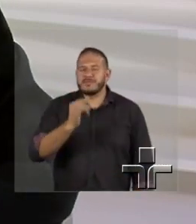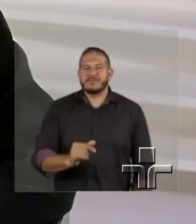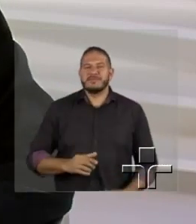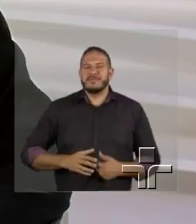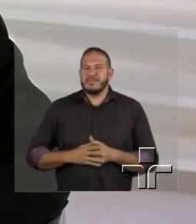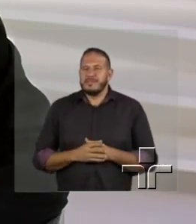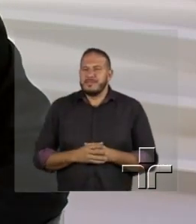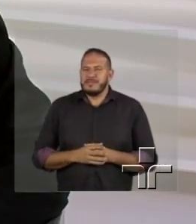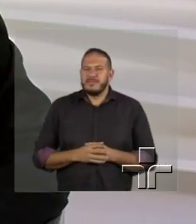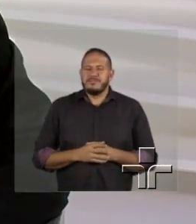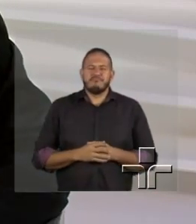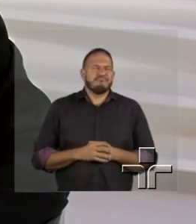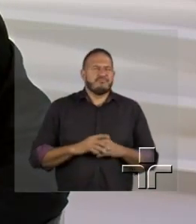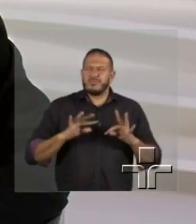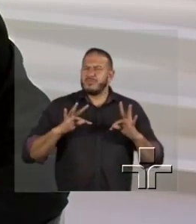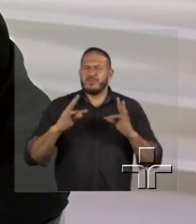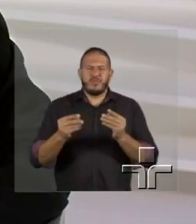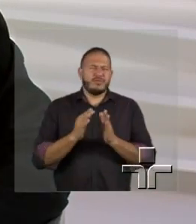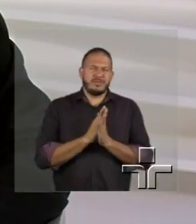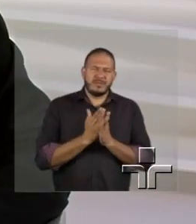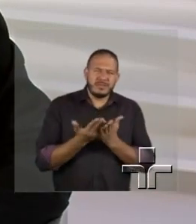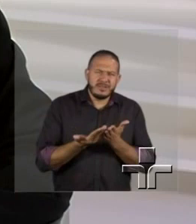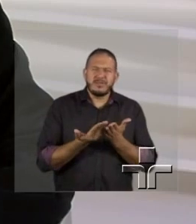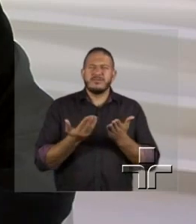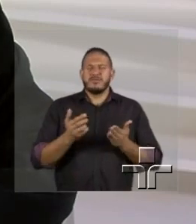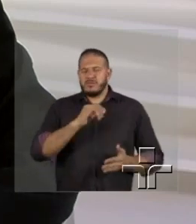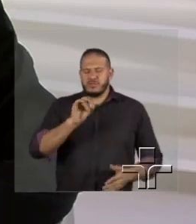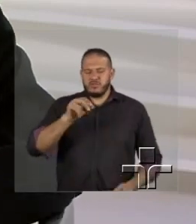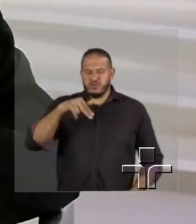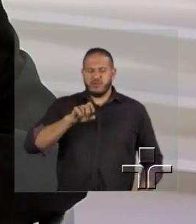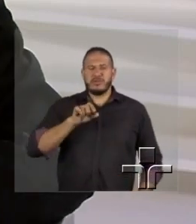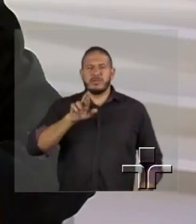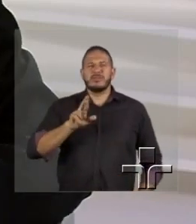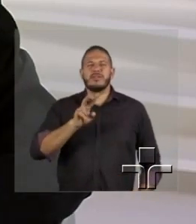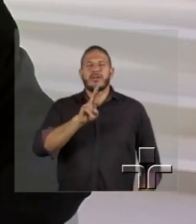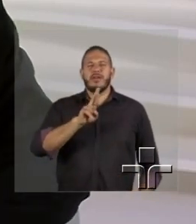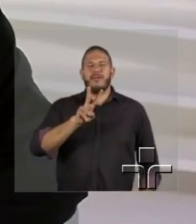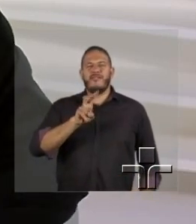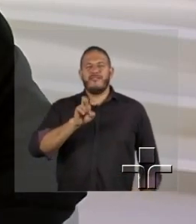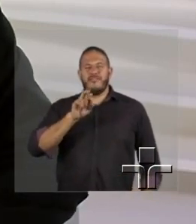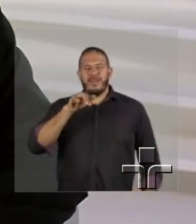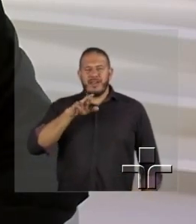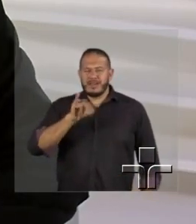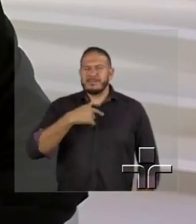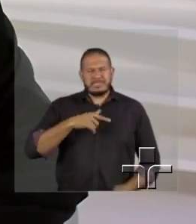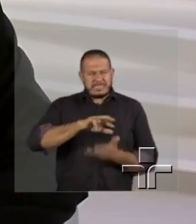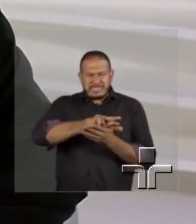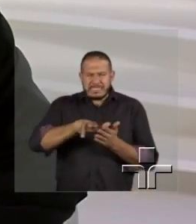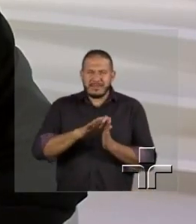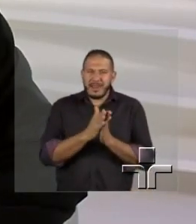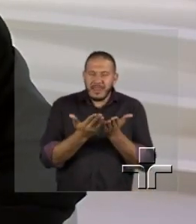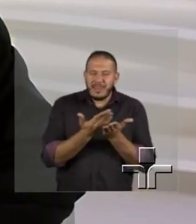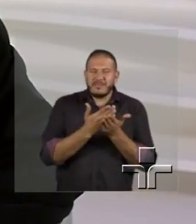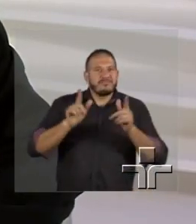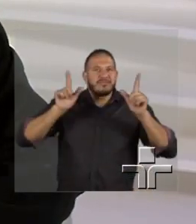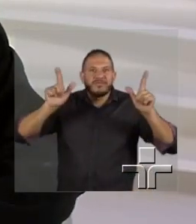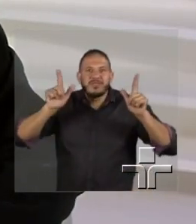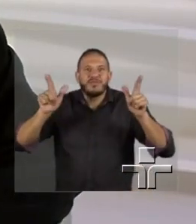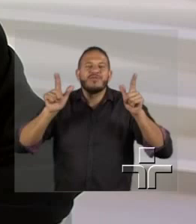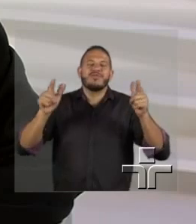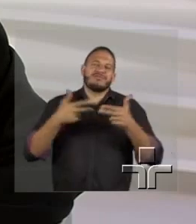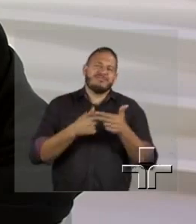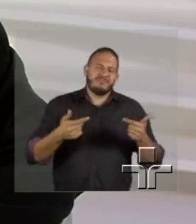pai uma biblioteca ou uma estante de livros e que isso fez o senhor se afeiçoar muito aos livros. É